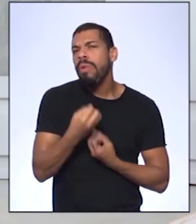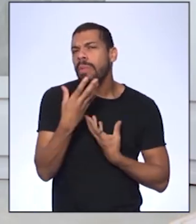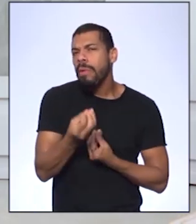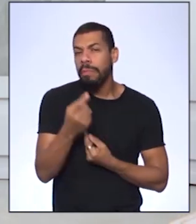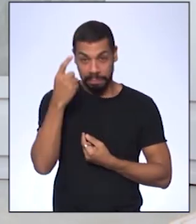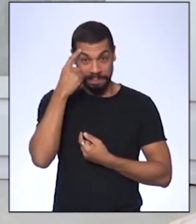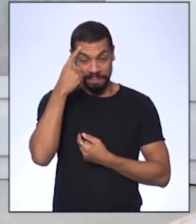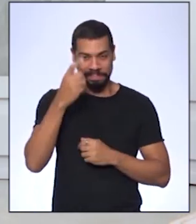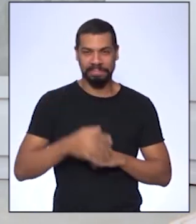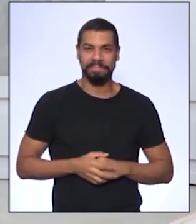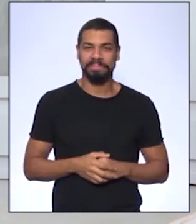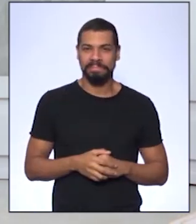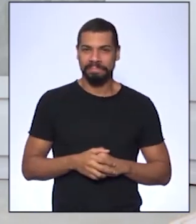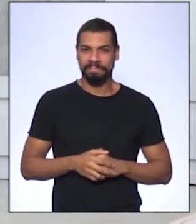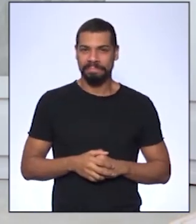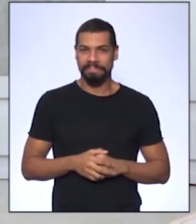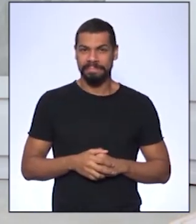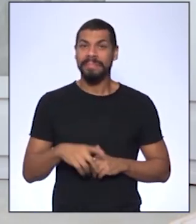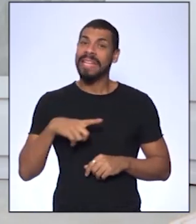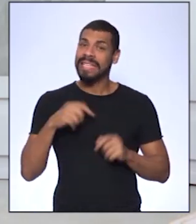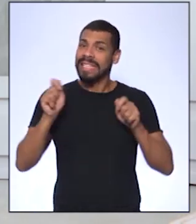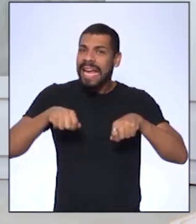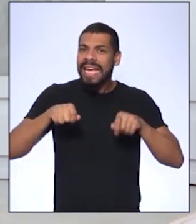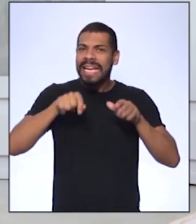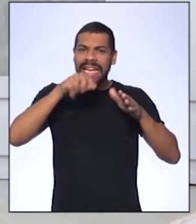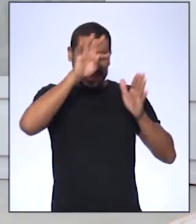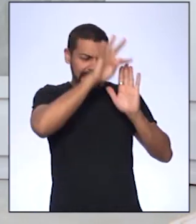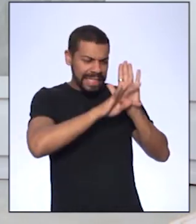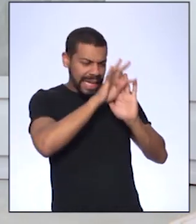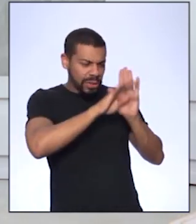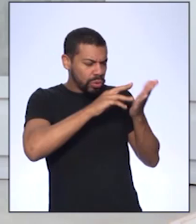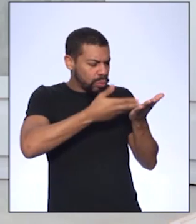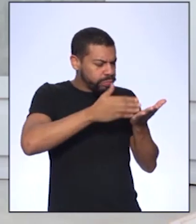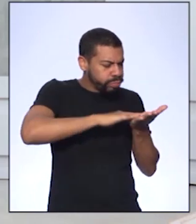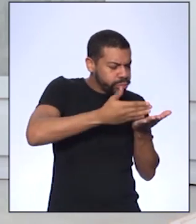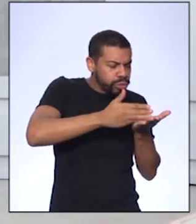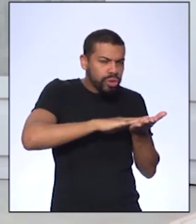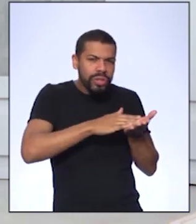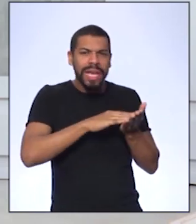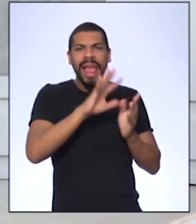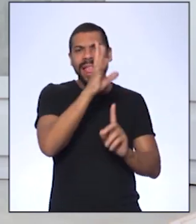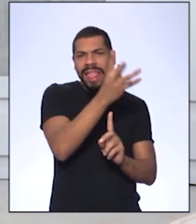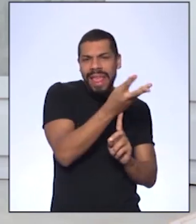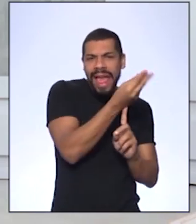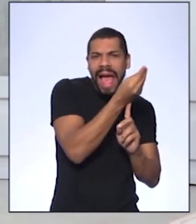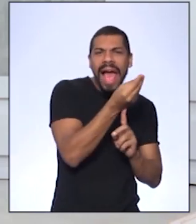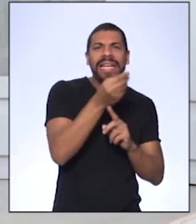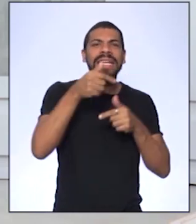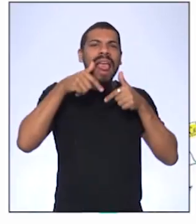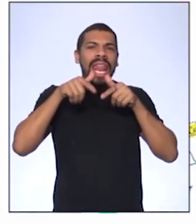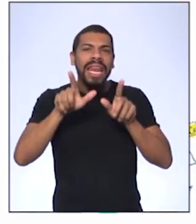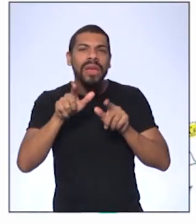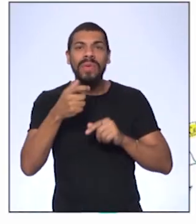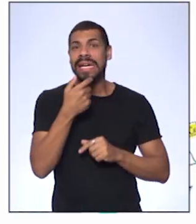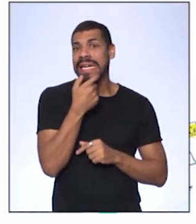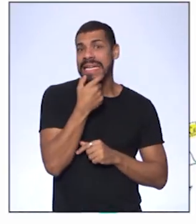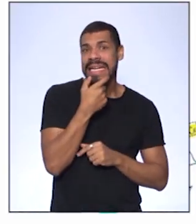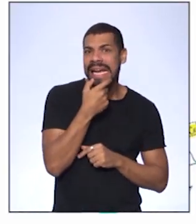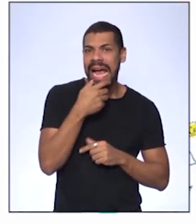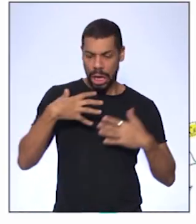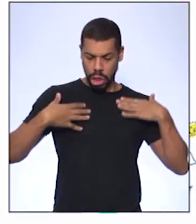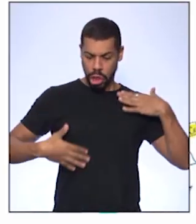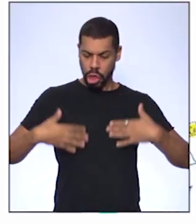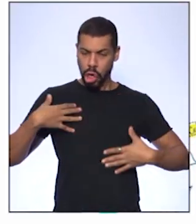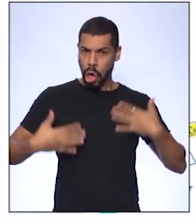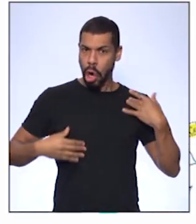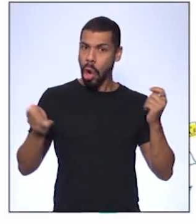Bom, vamos lá, ó. Vem interpretação de texto, vem literatura, vem arte, língua estrangeira, linguagem corporal,